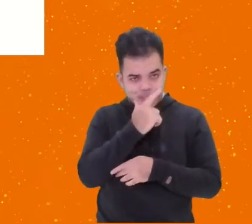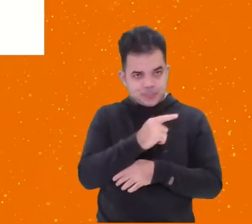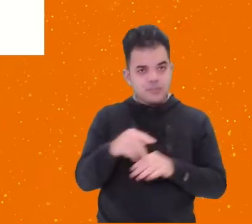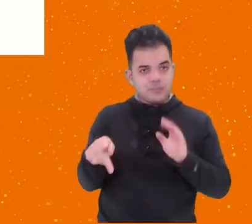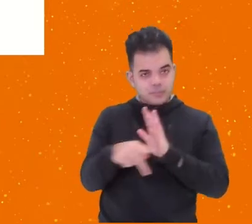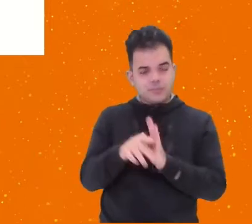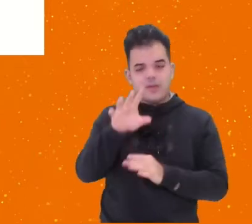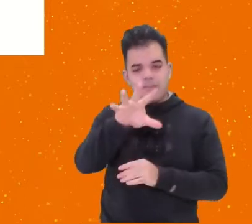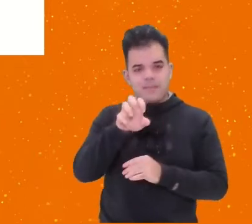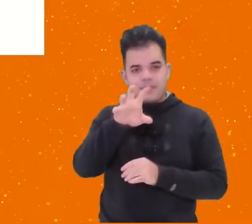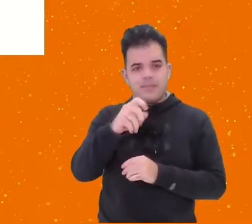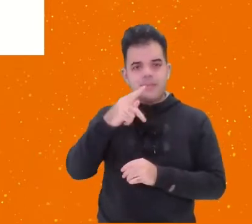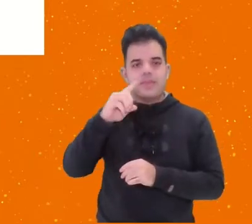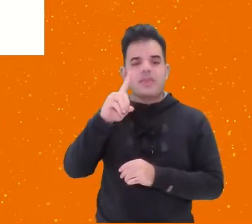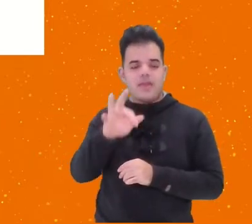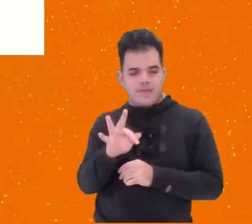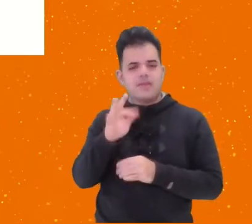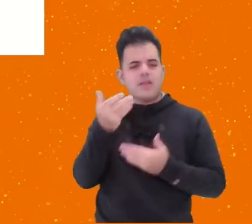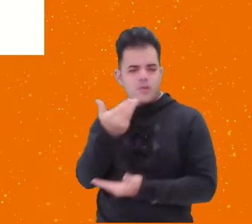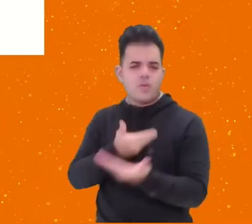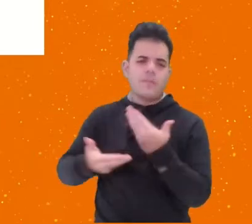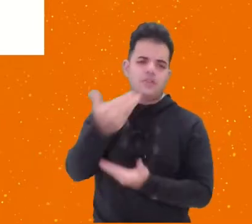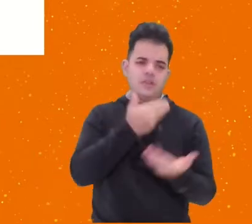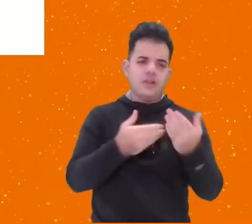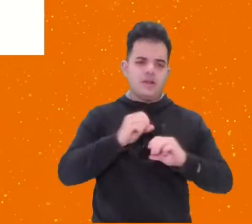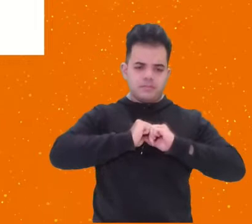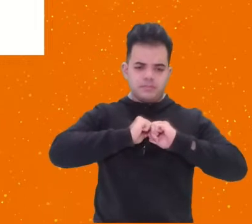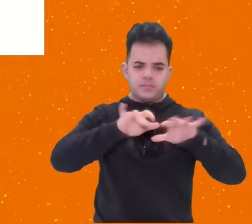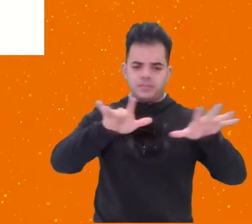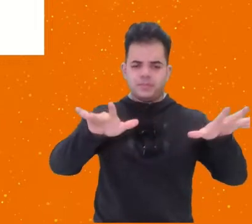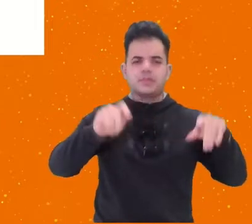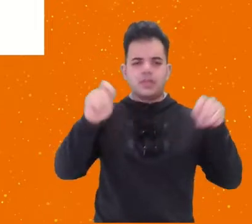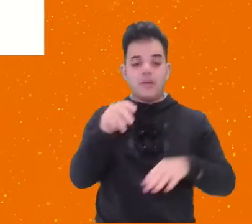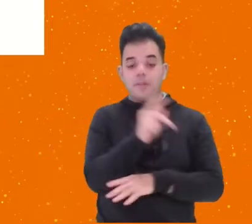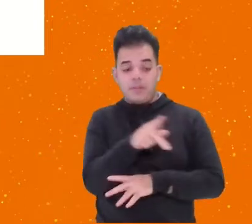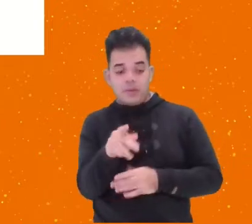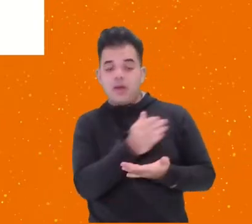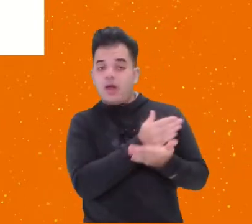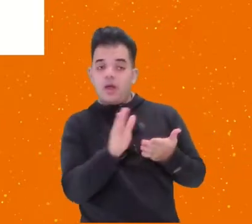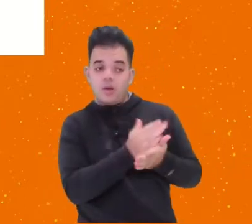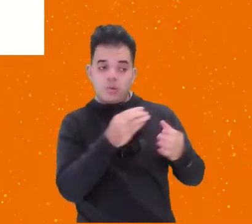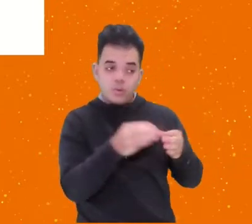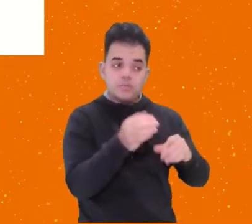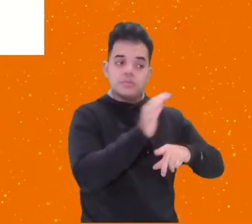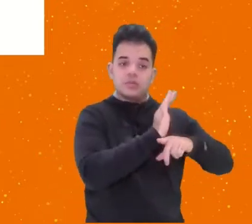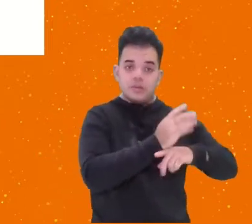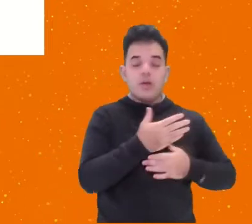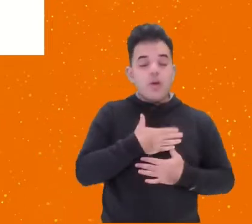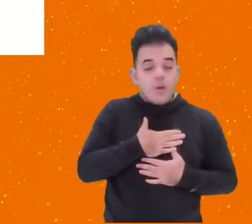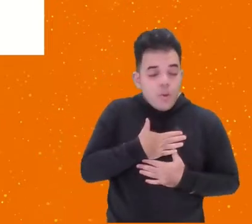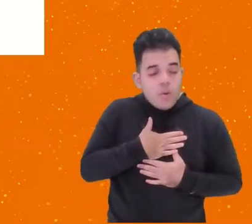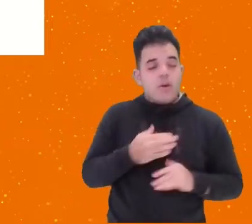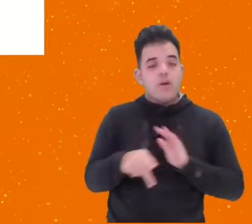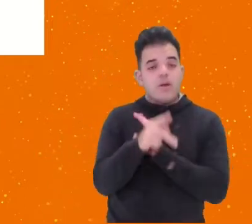PDF. E pode até eventualmente compartilhar. Teve um pessoal até de professores de cinema tal que gostaram justamente